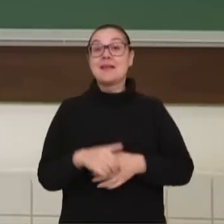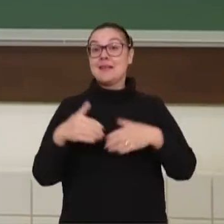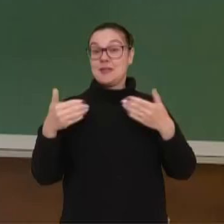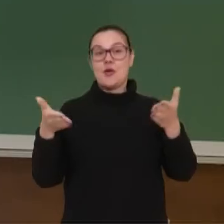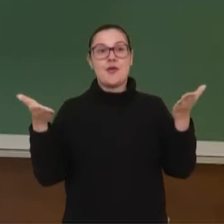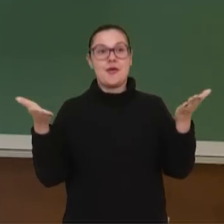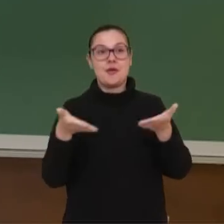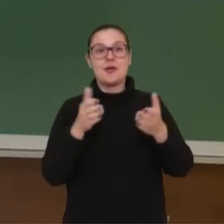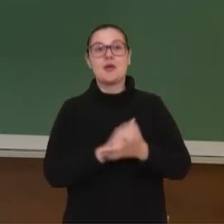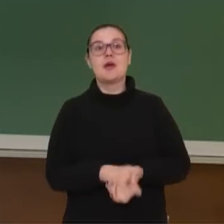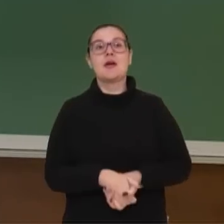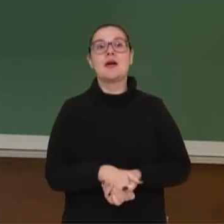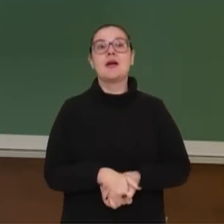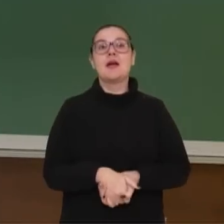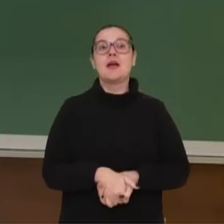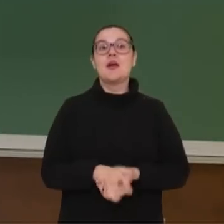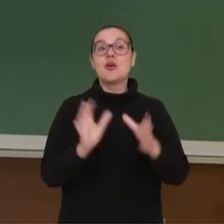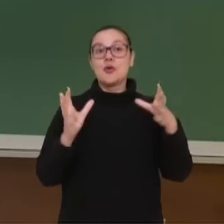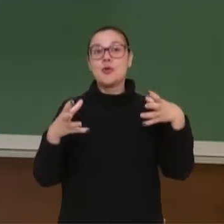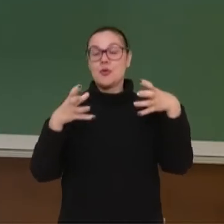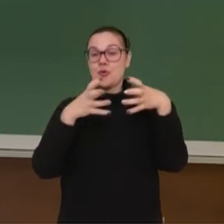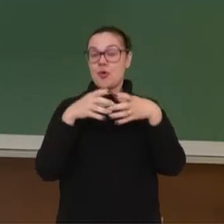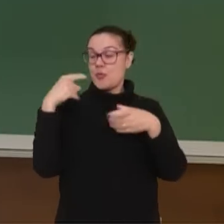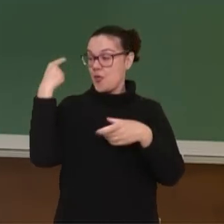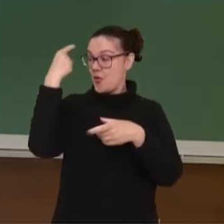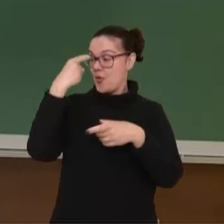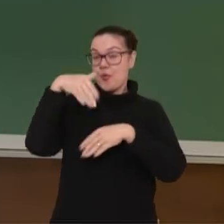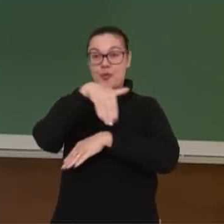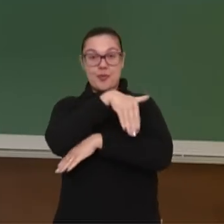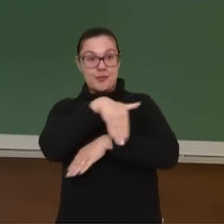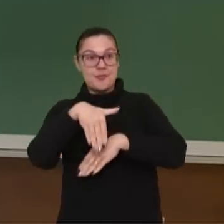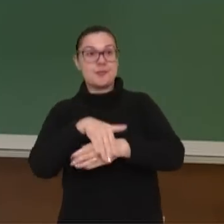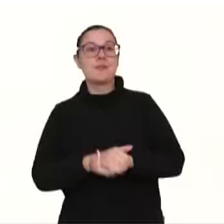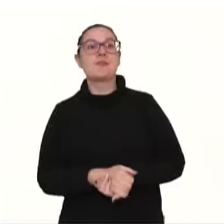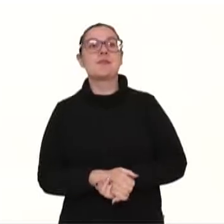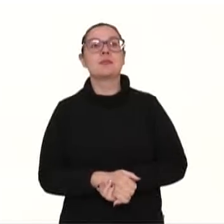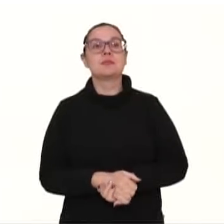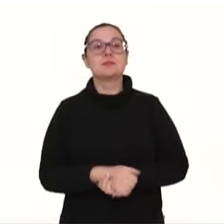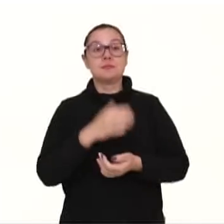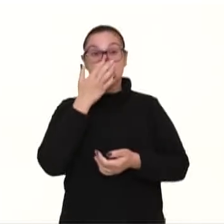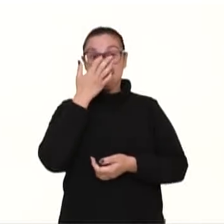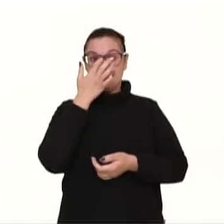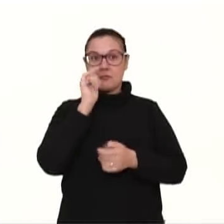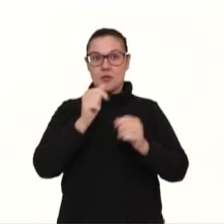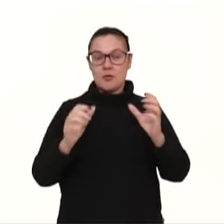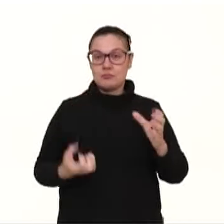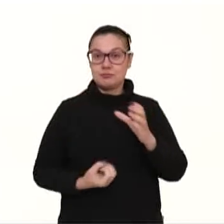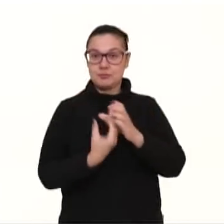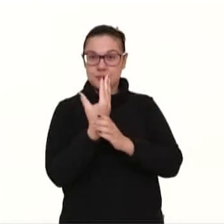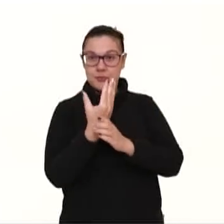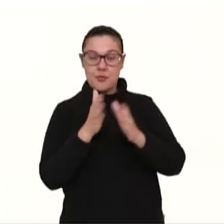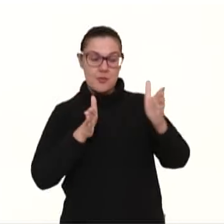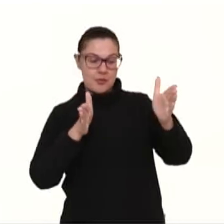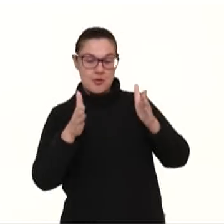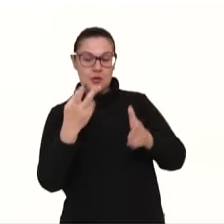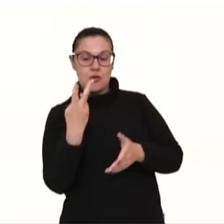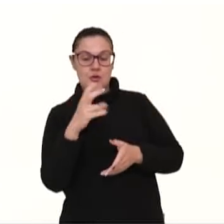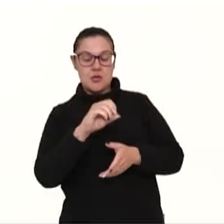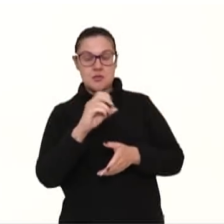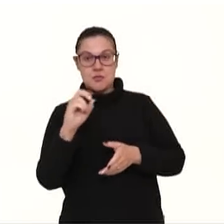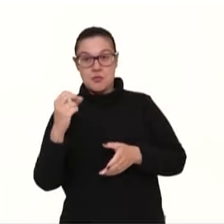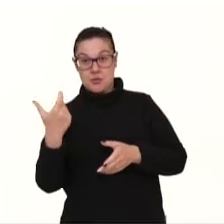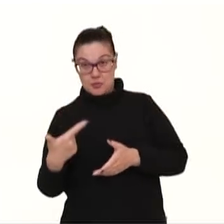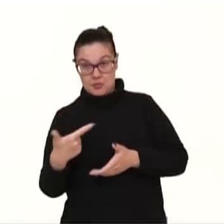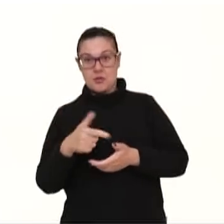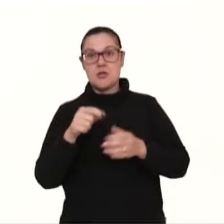Agora, nós vamos falar sobre a trupe Olho da Rua. Então, essa trupe surgiu no final de